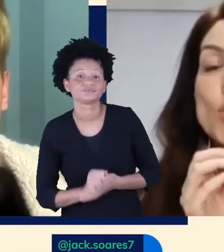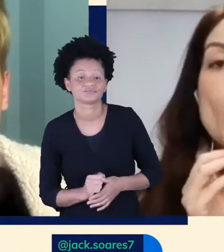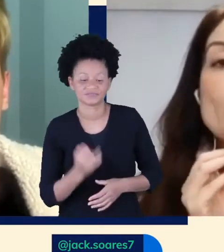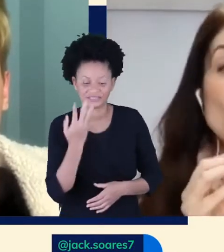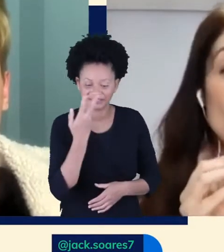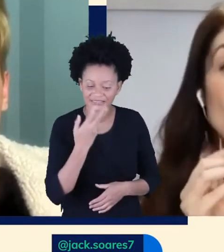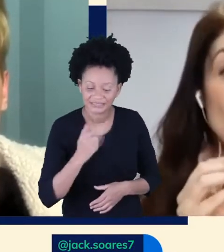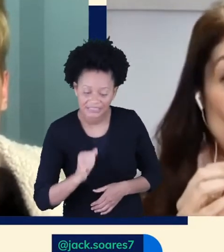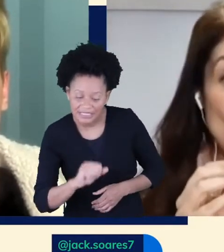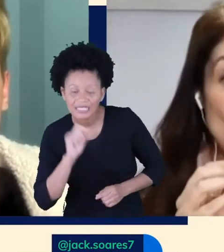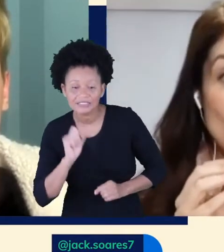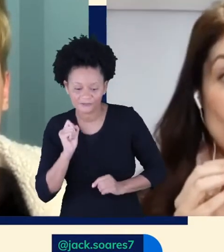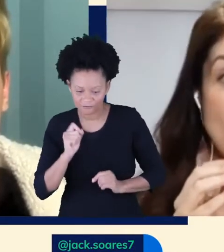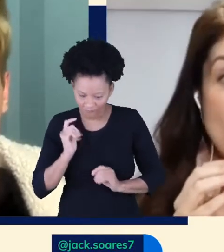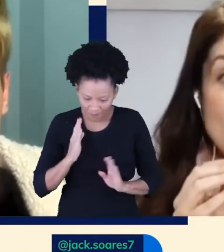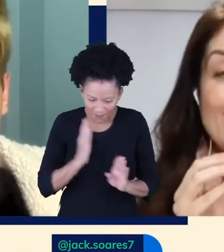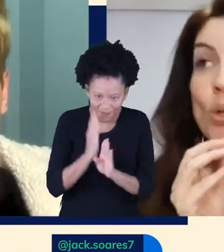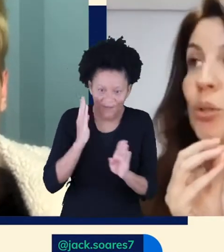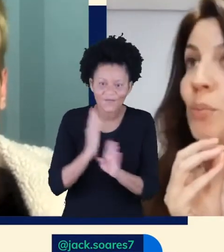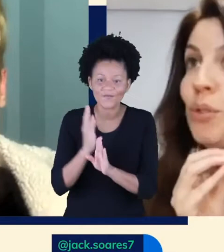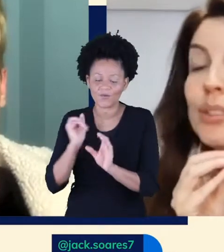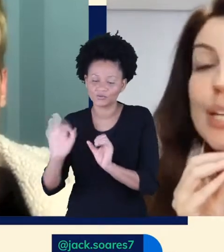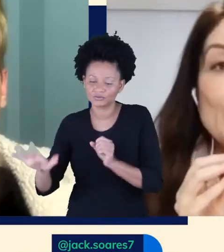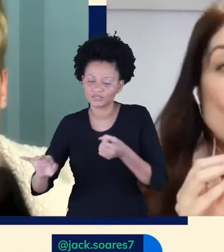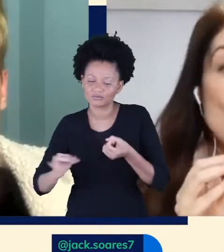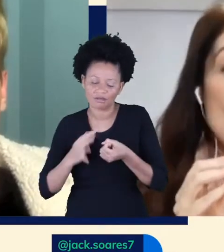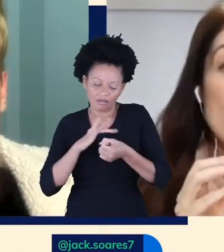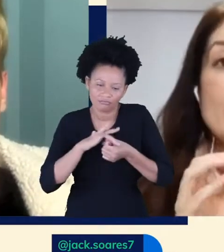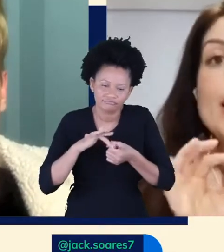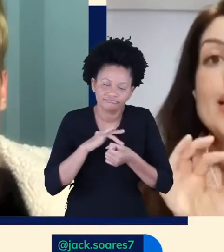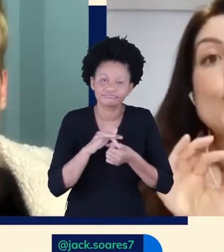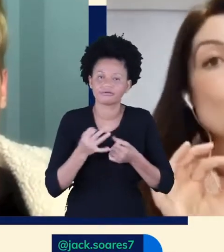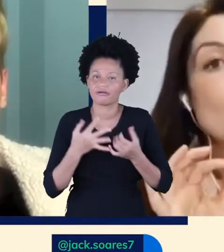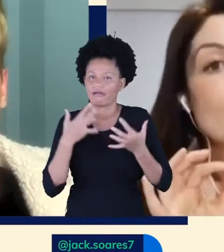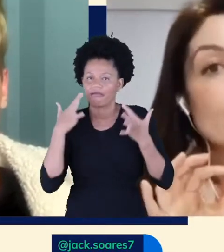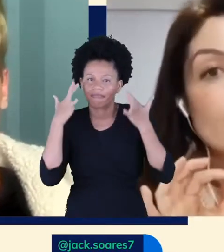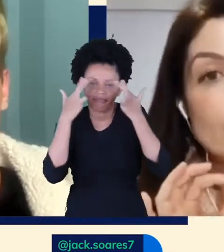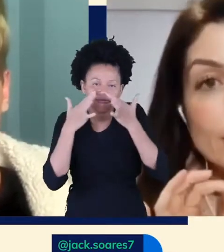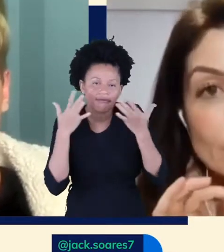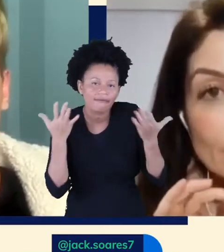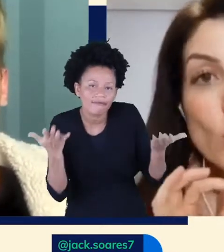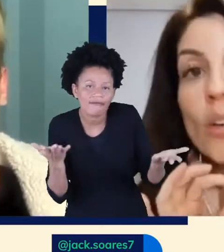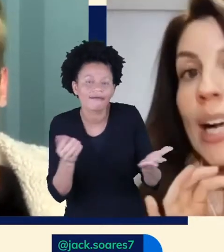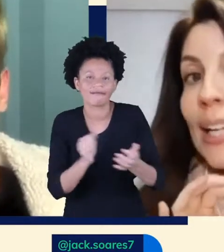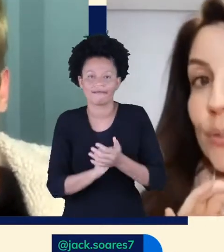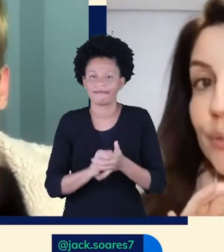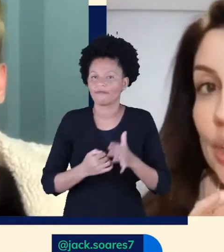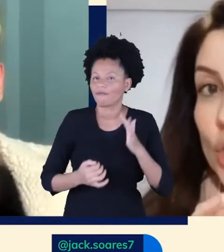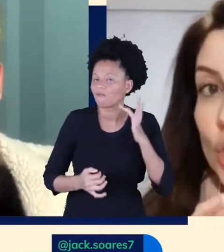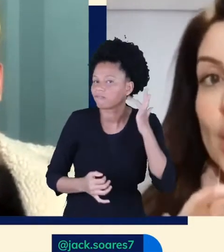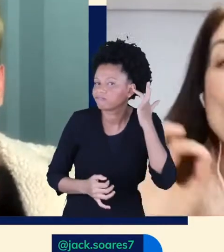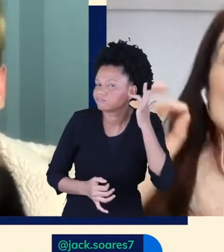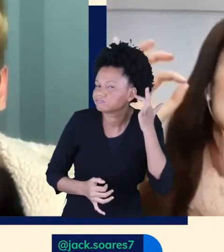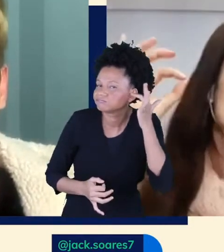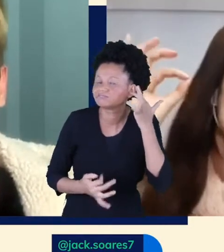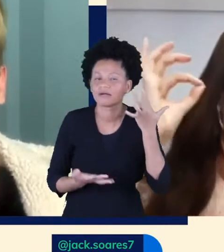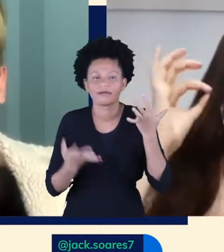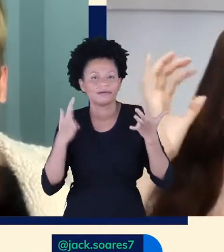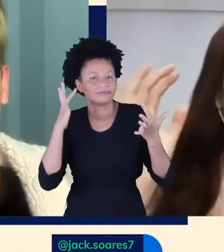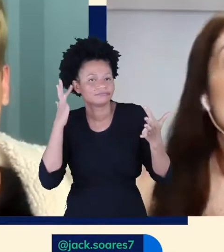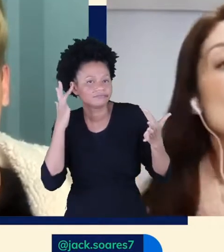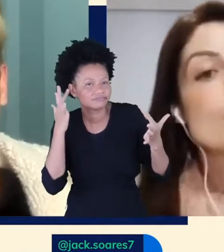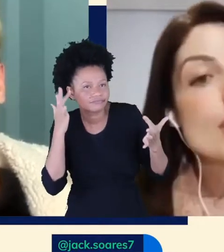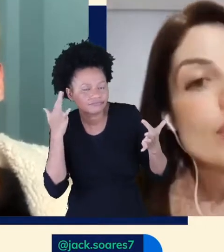criança descobre os orifícios, tá? Todo mundo tem uma história de ter colocado feijão dentro